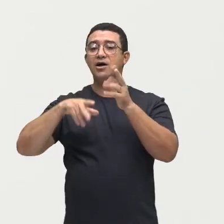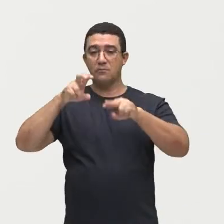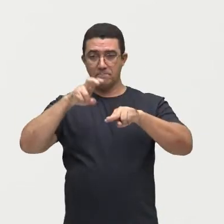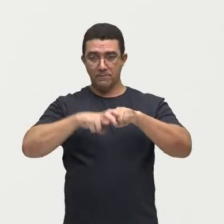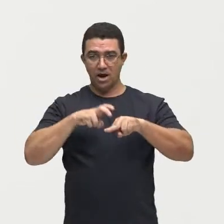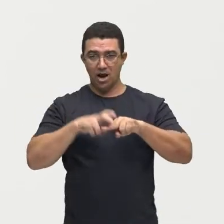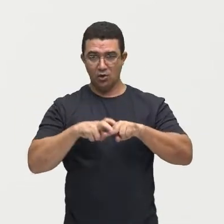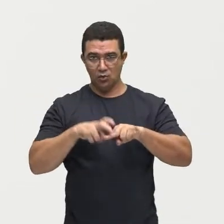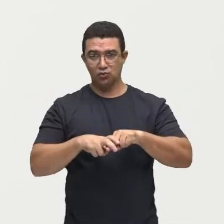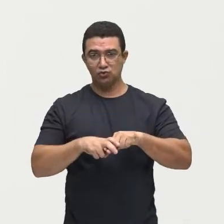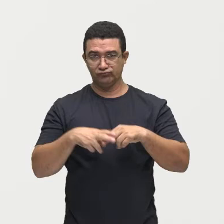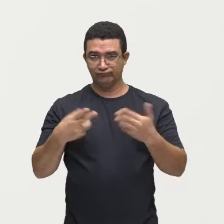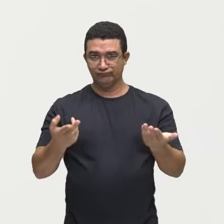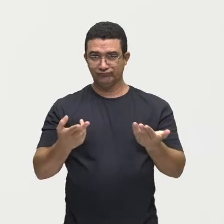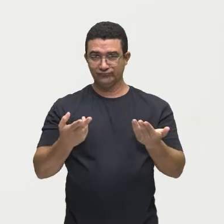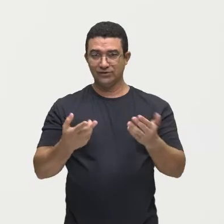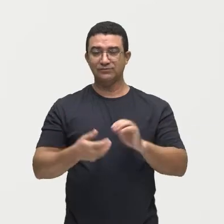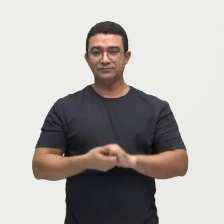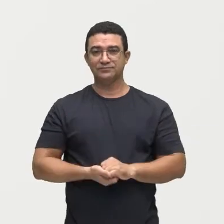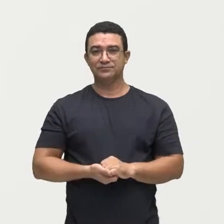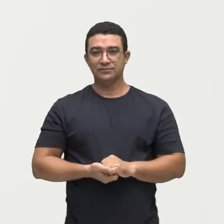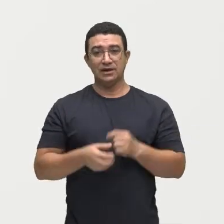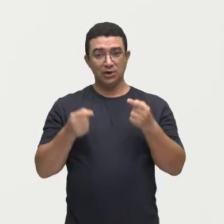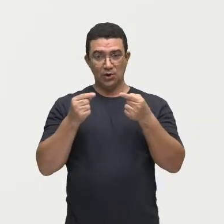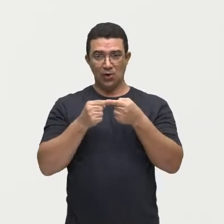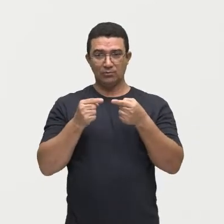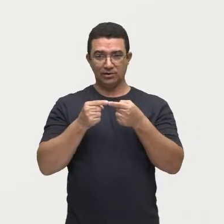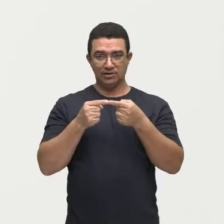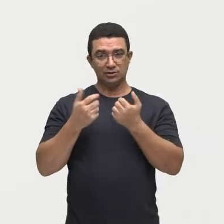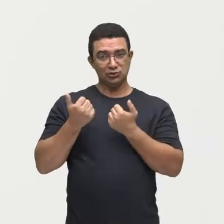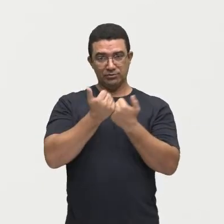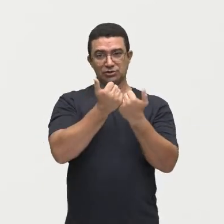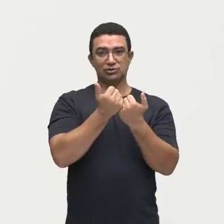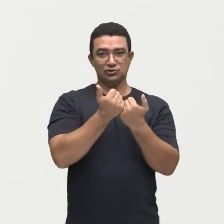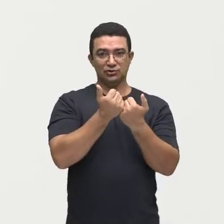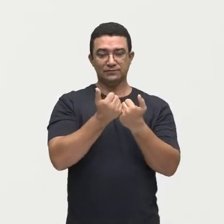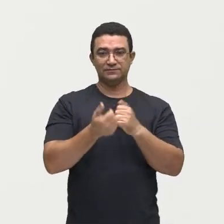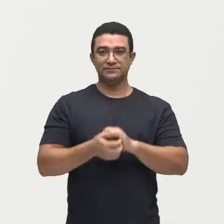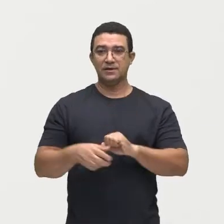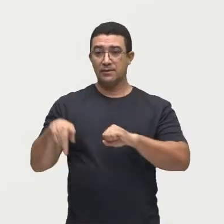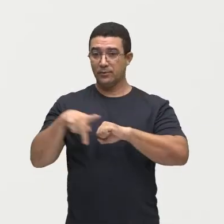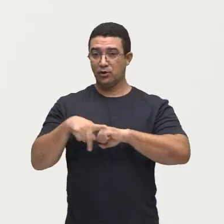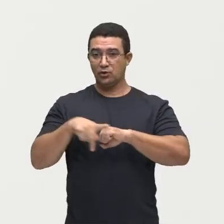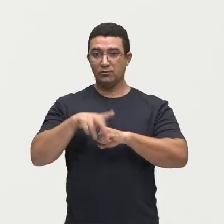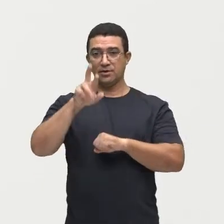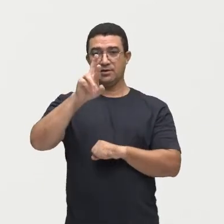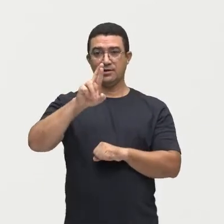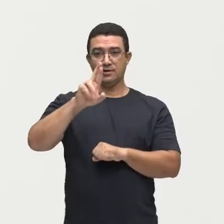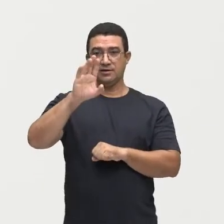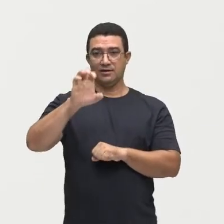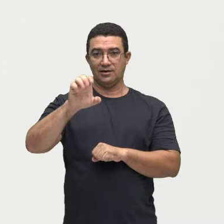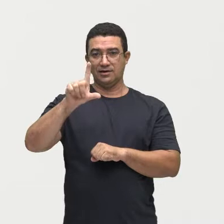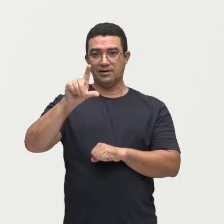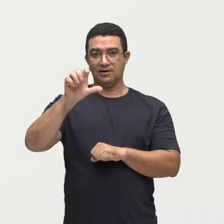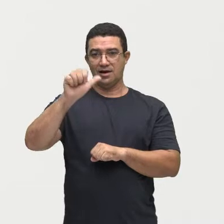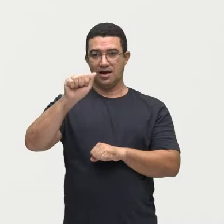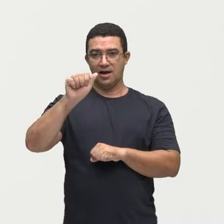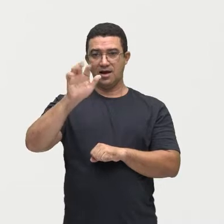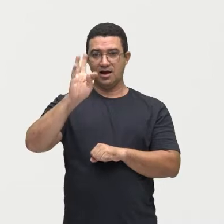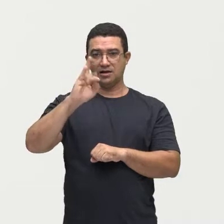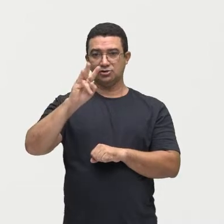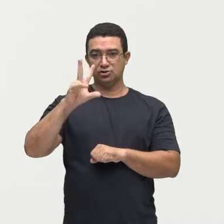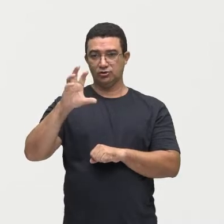nos bancos. Então, ele substitui aqui, no jardim há vários bancos,